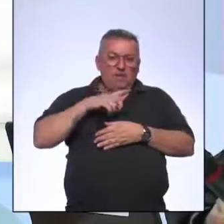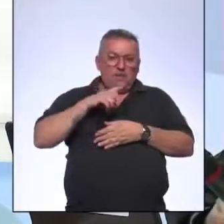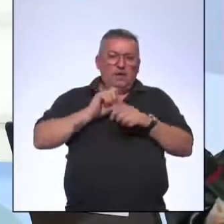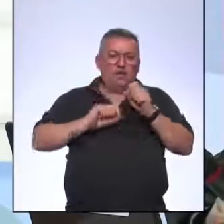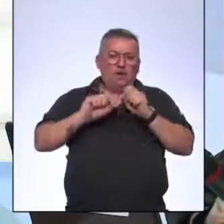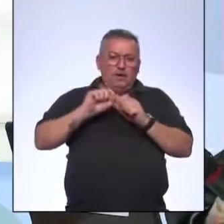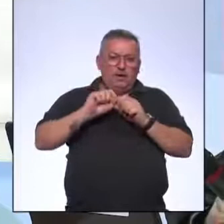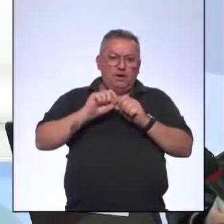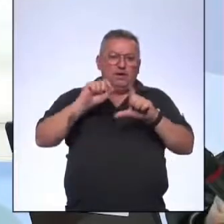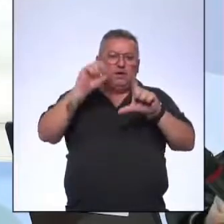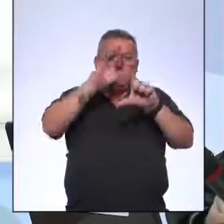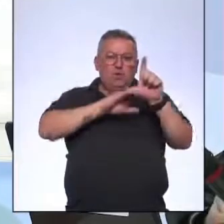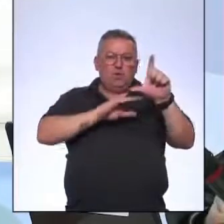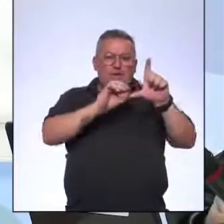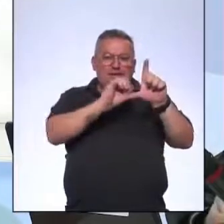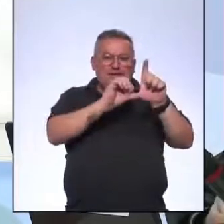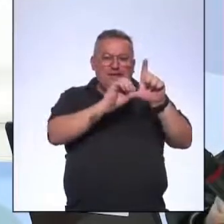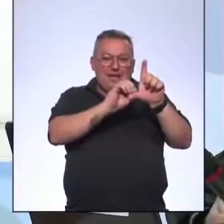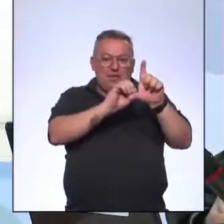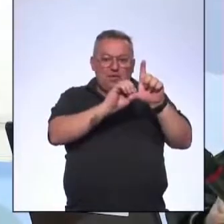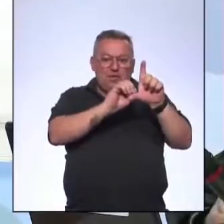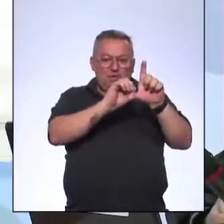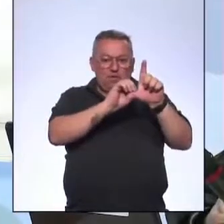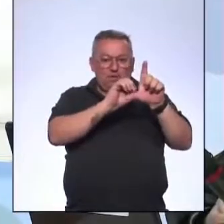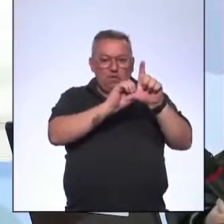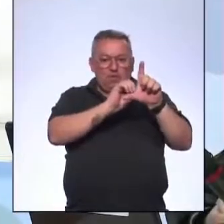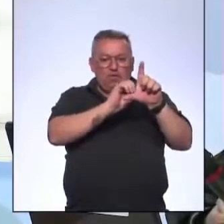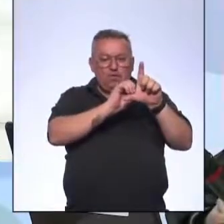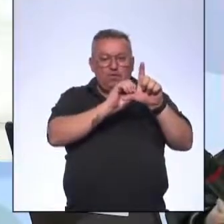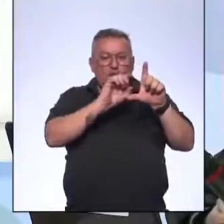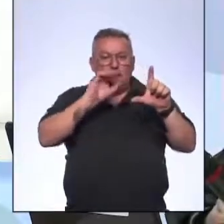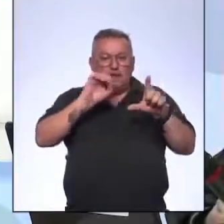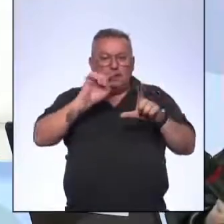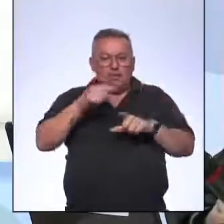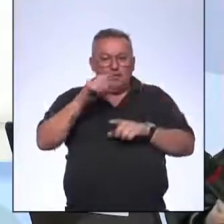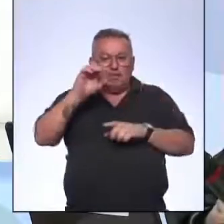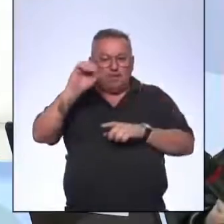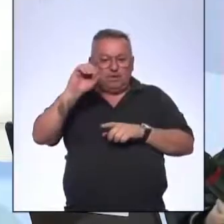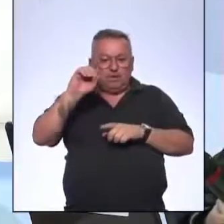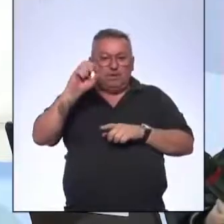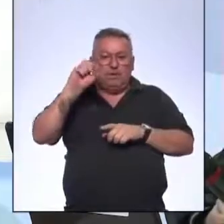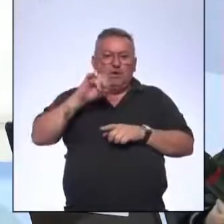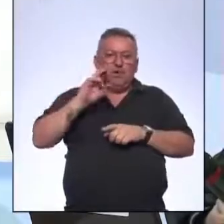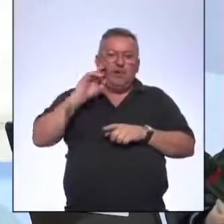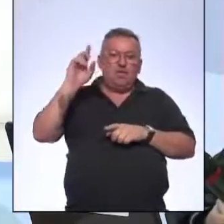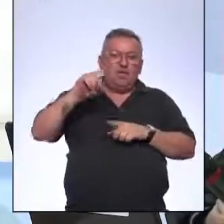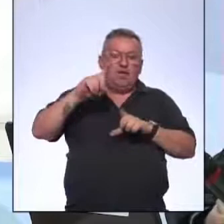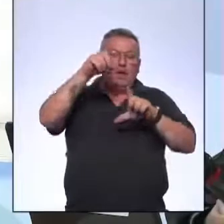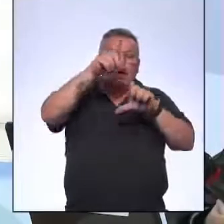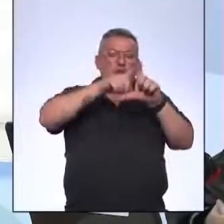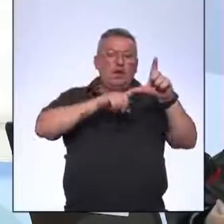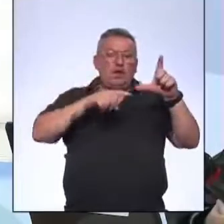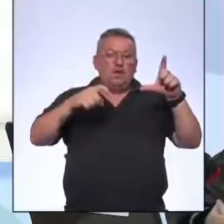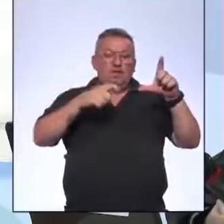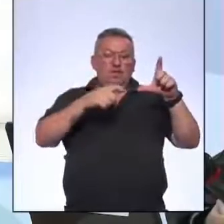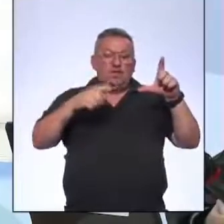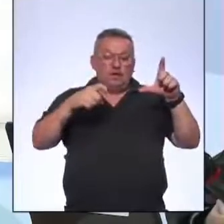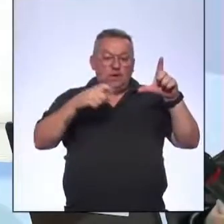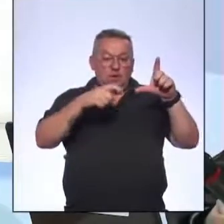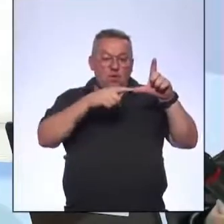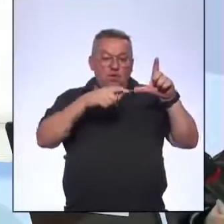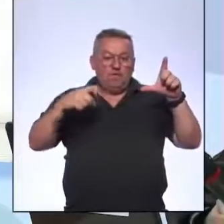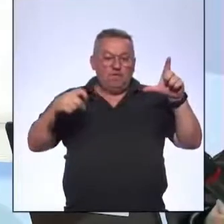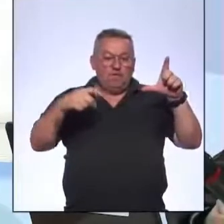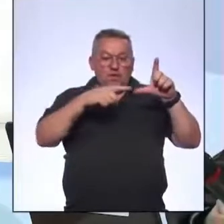tenho ali a origem exatamente no ponto zero zero se eu pegar a função Tá